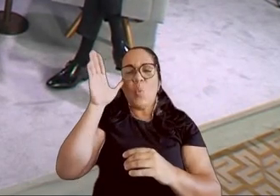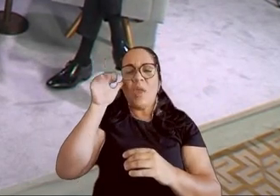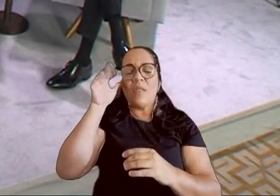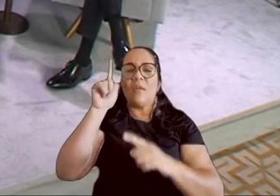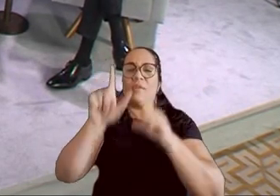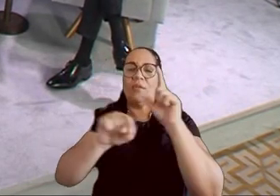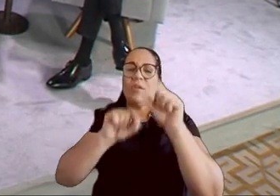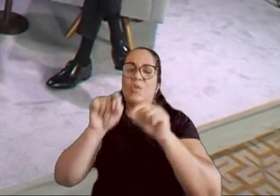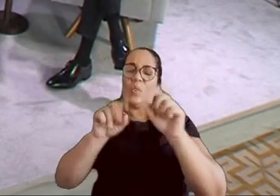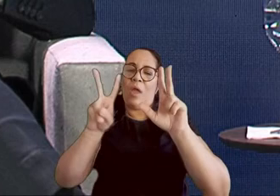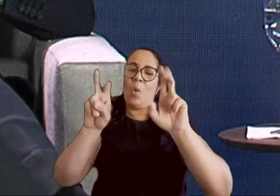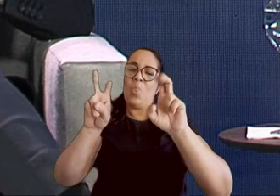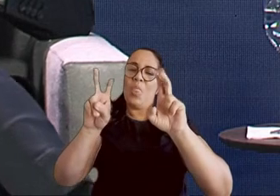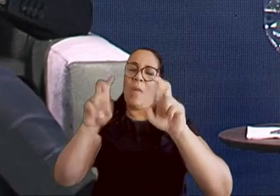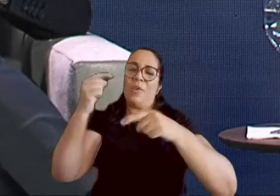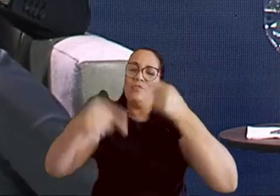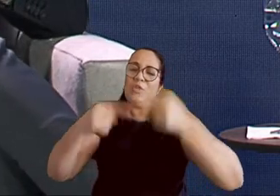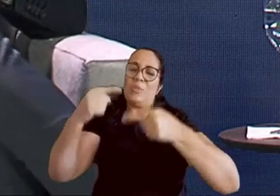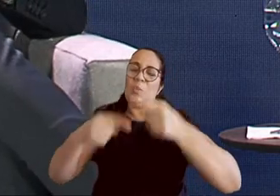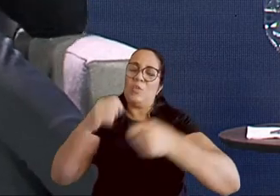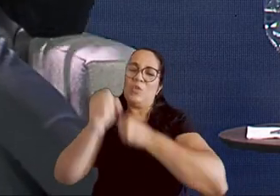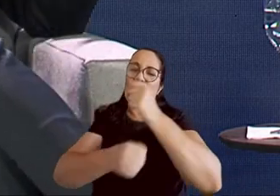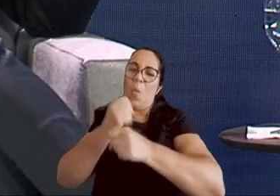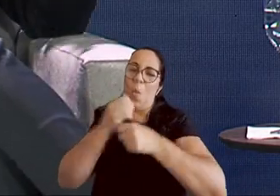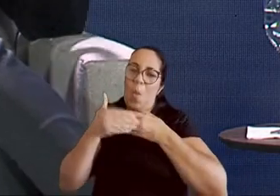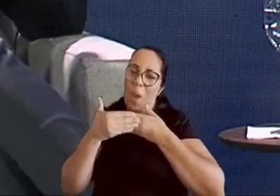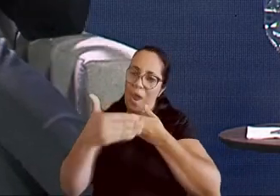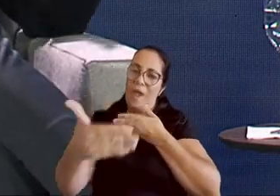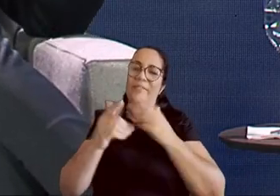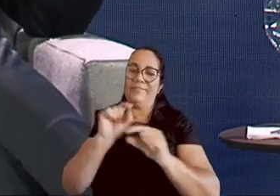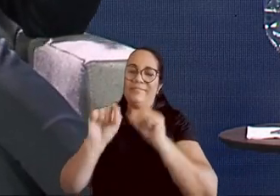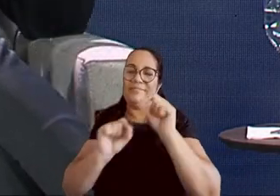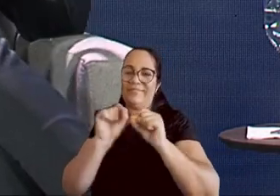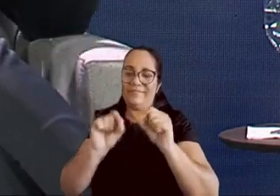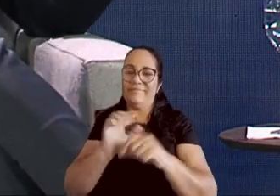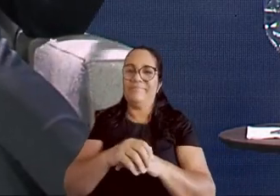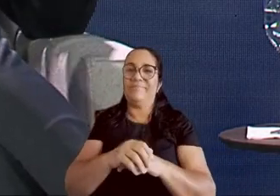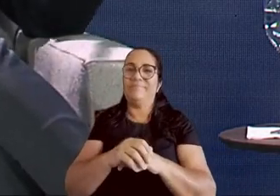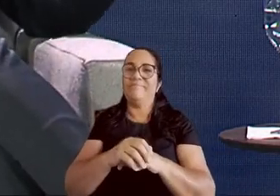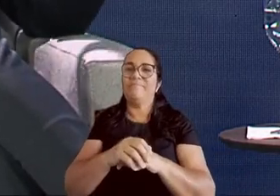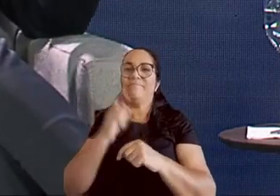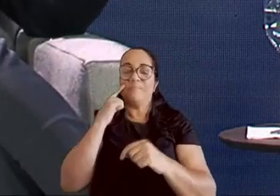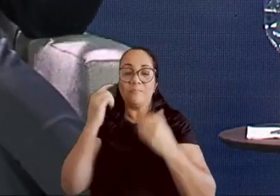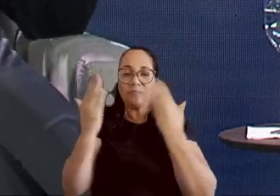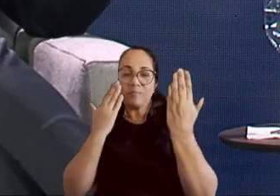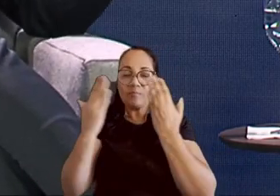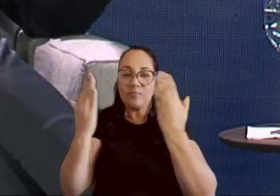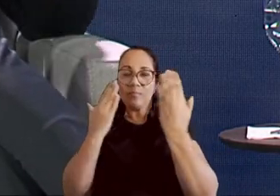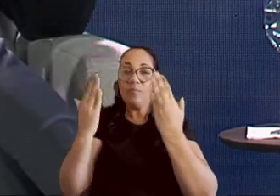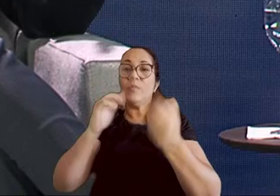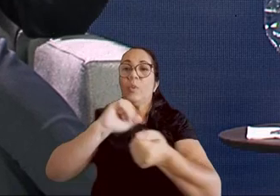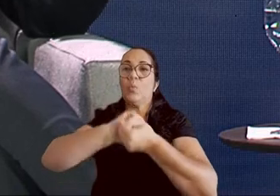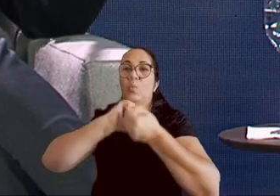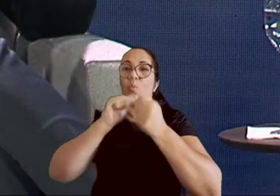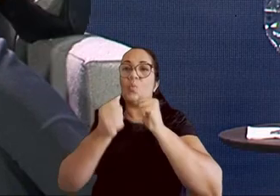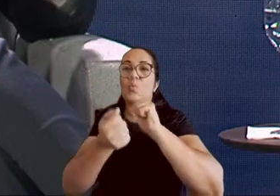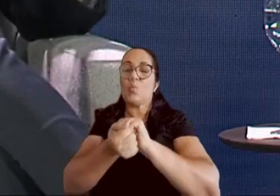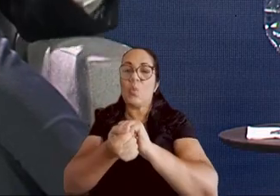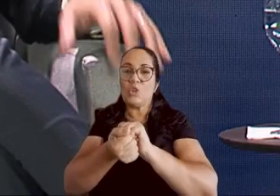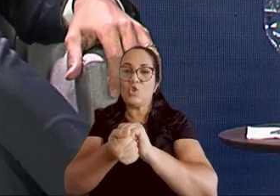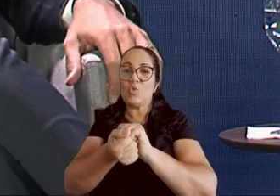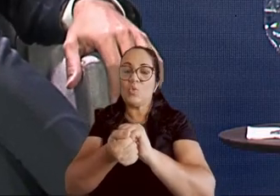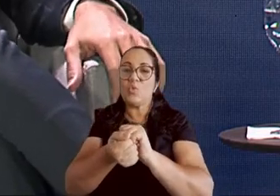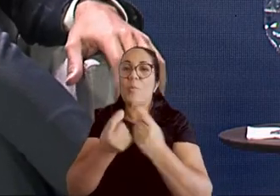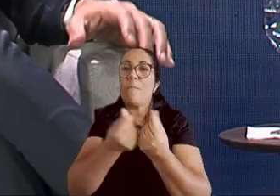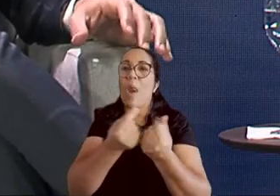resto e tentando fazer um paralelo porque nunca uma um ajuste cíclico assim igual o outro a gente tenta fazer os